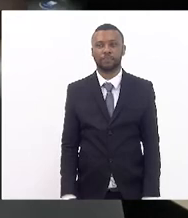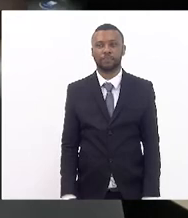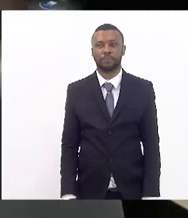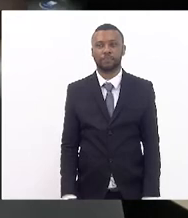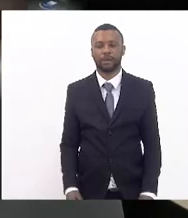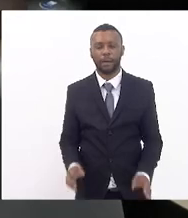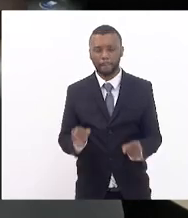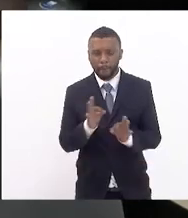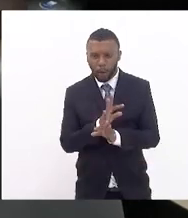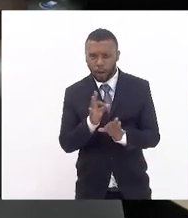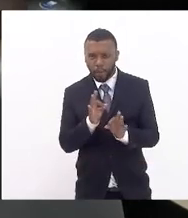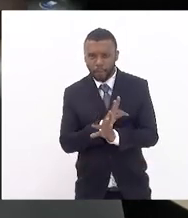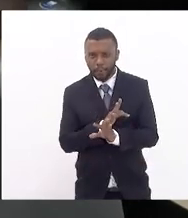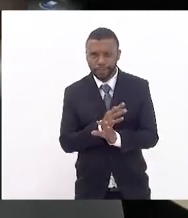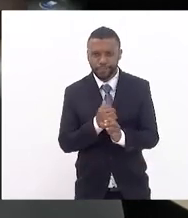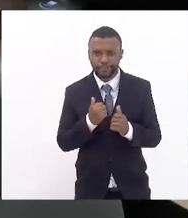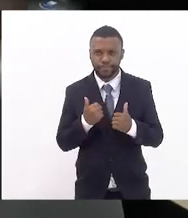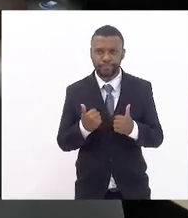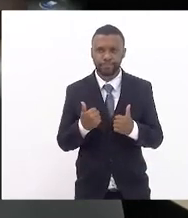Pronto?